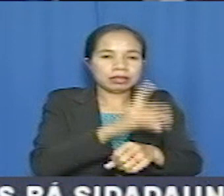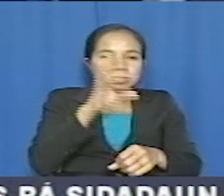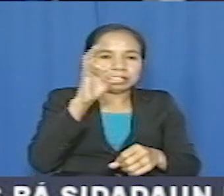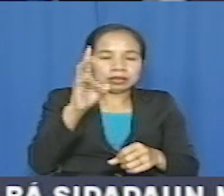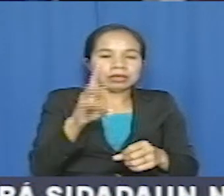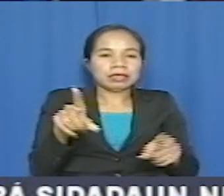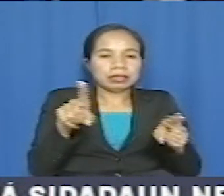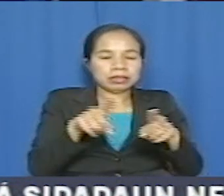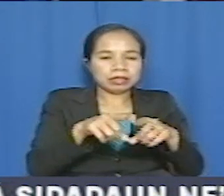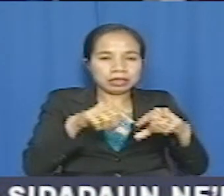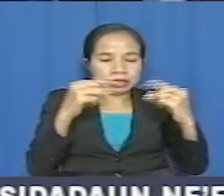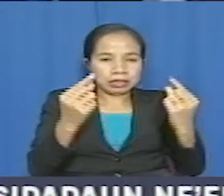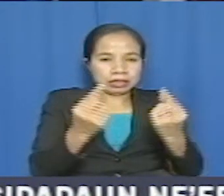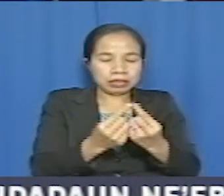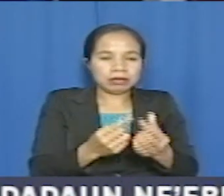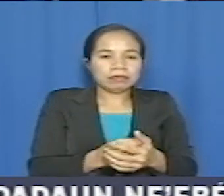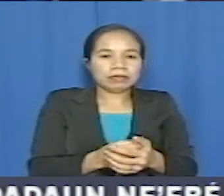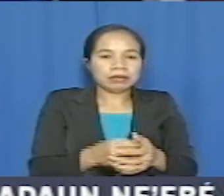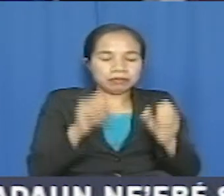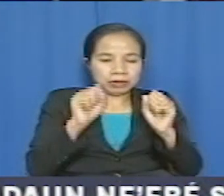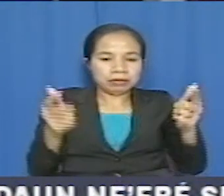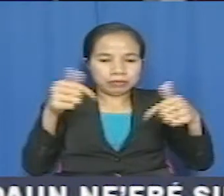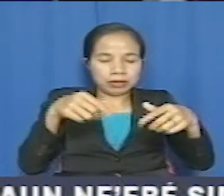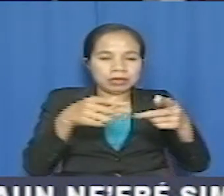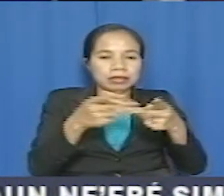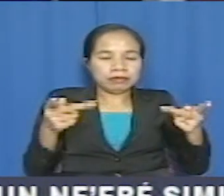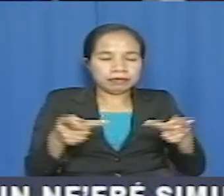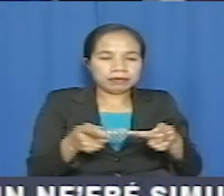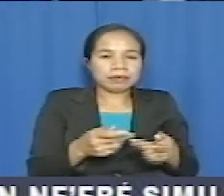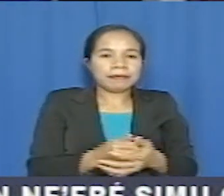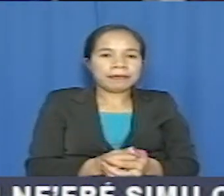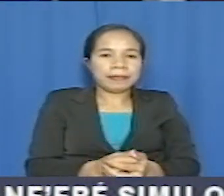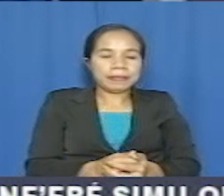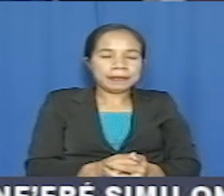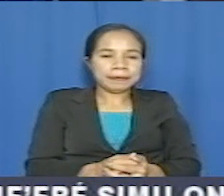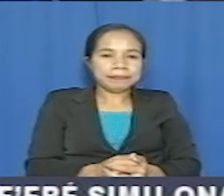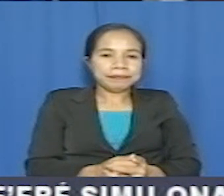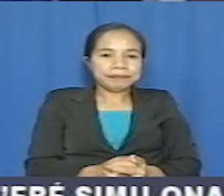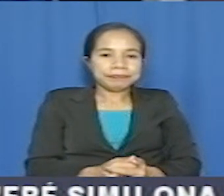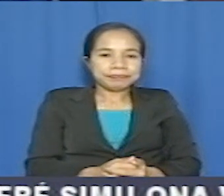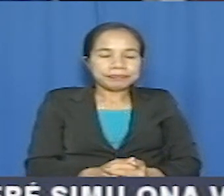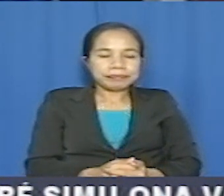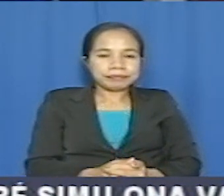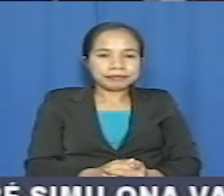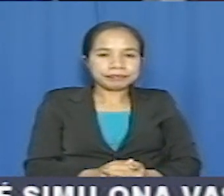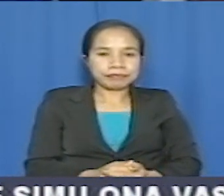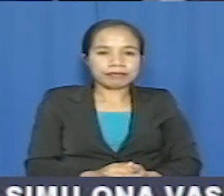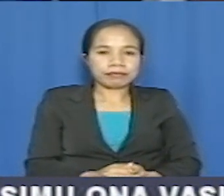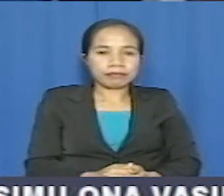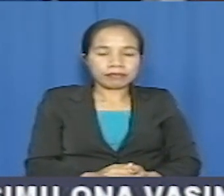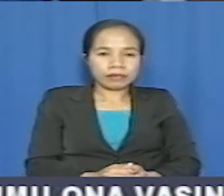né equipa ne bele aberto hete ne fati ministério saúde ora sendo pronto ana sendo caso moço sinal grave ba Timor Leste